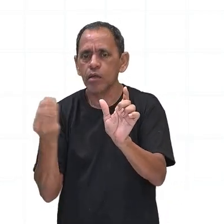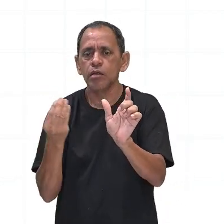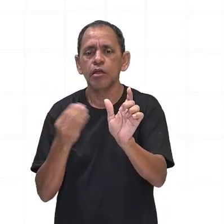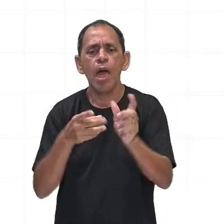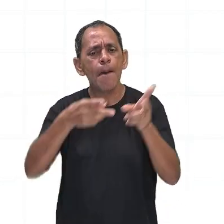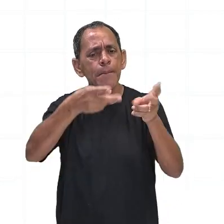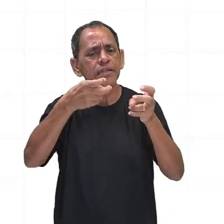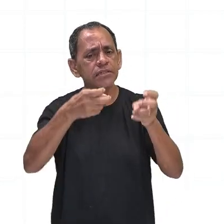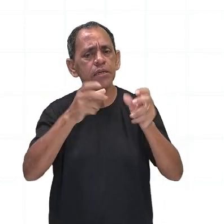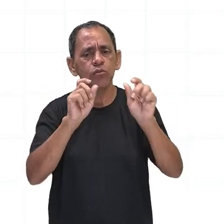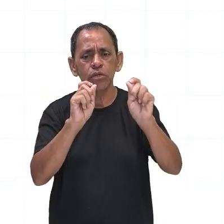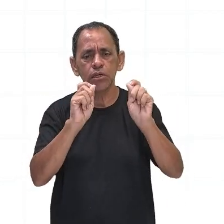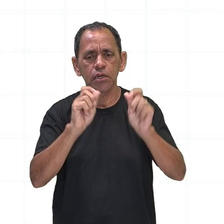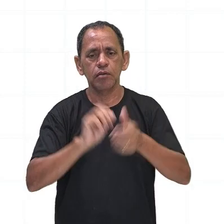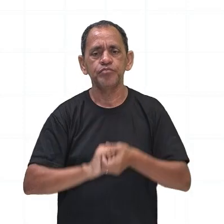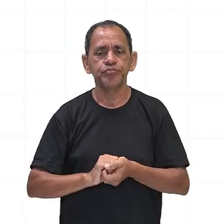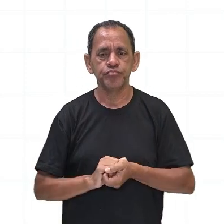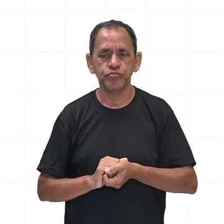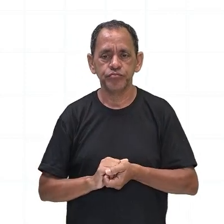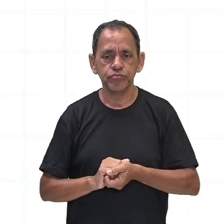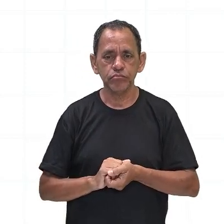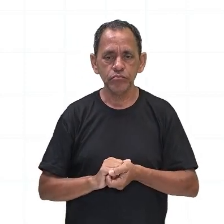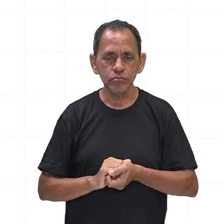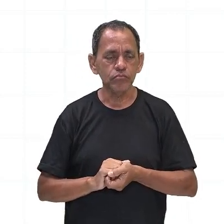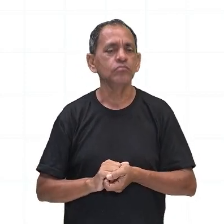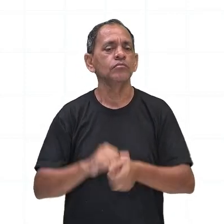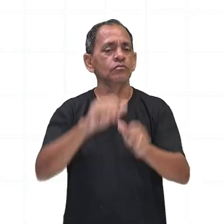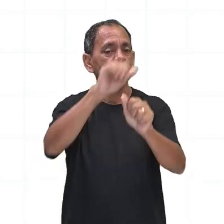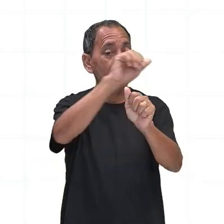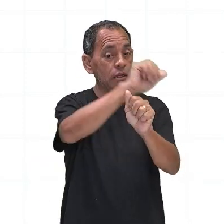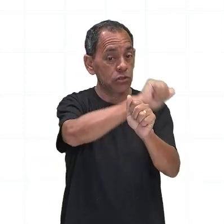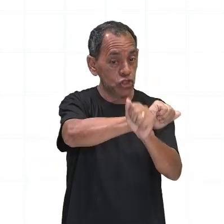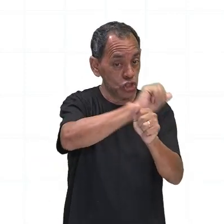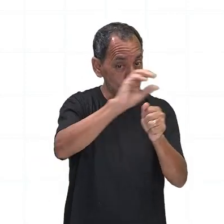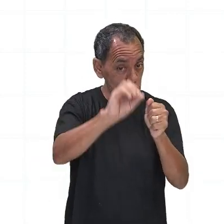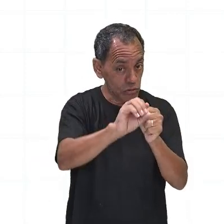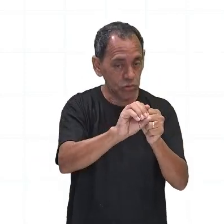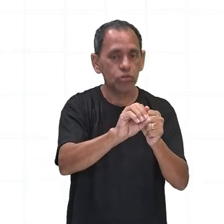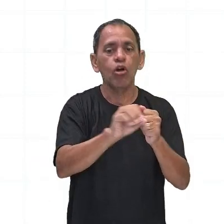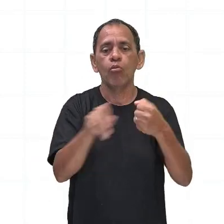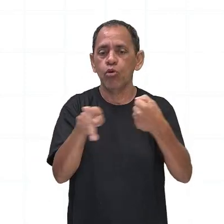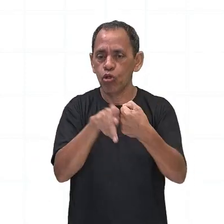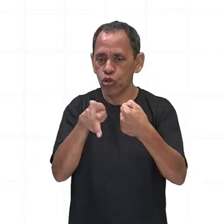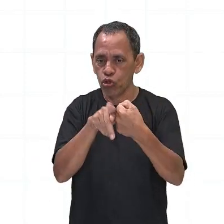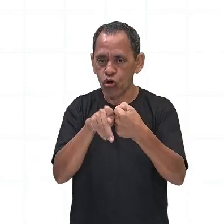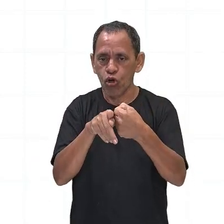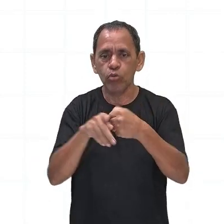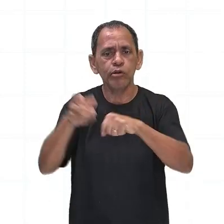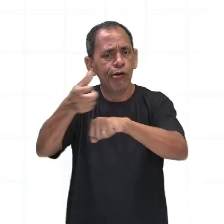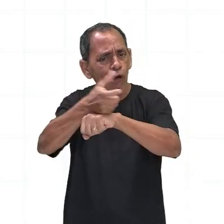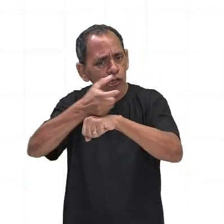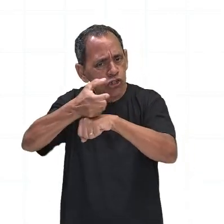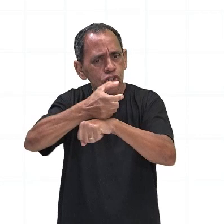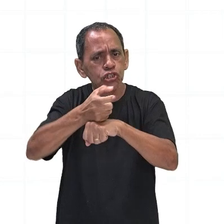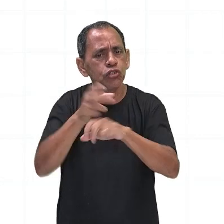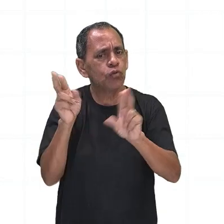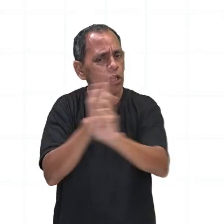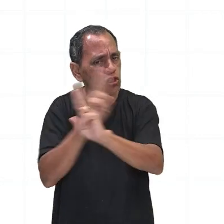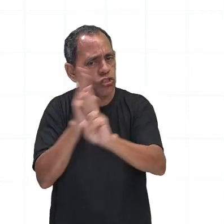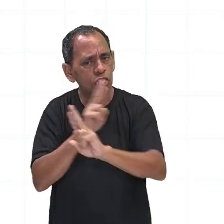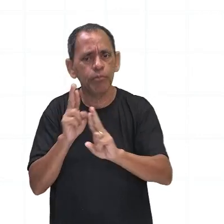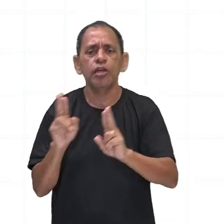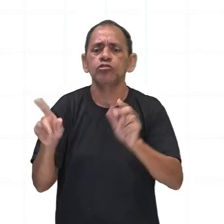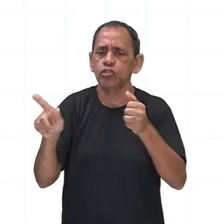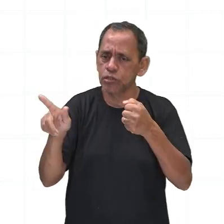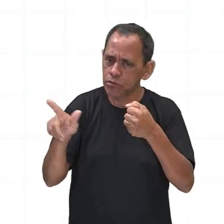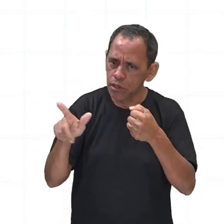o artigo, certo, pronome e o adjetivo se relacionam com o substantivo, eles têm uma relação